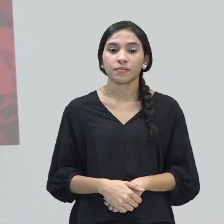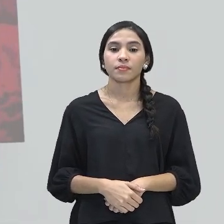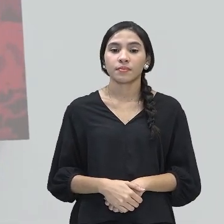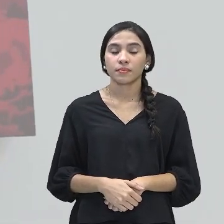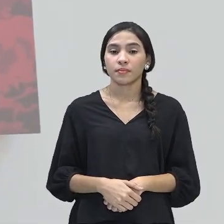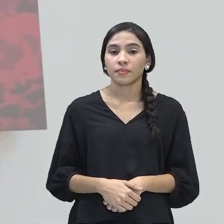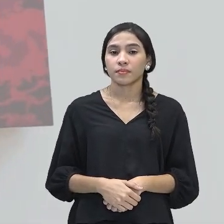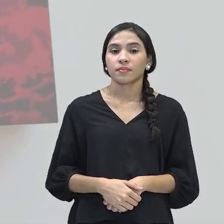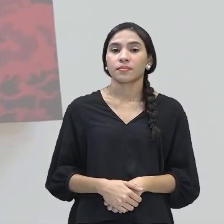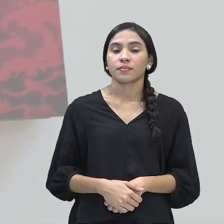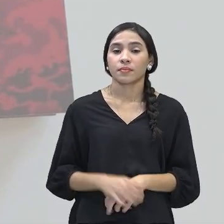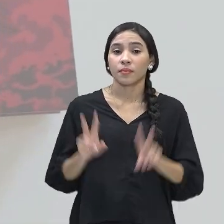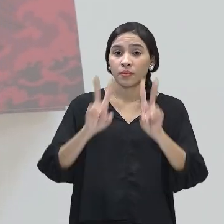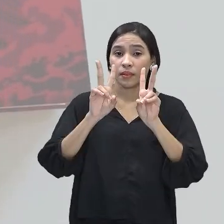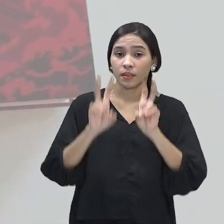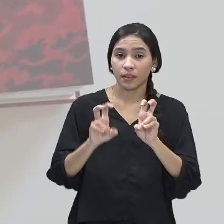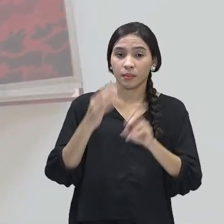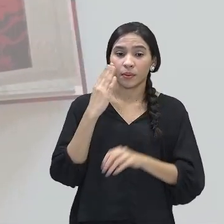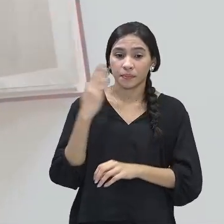Perto do Coração Selvagem.